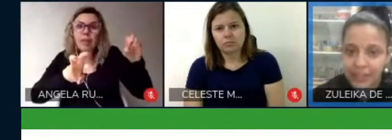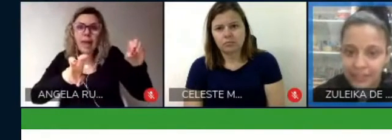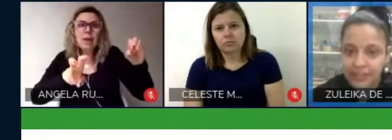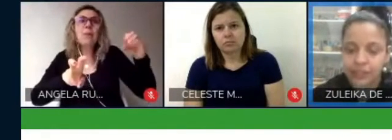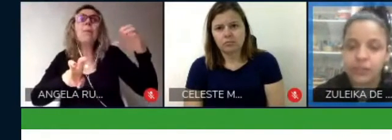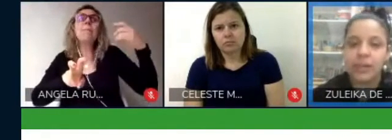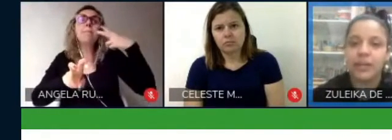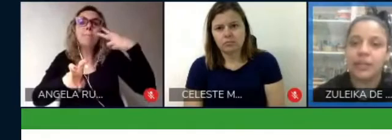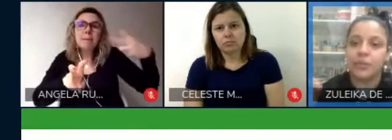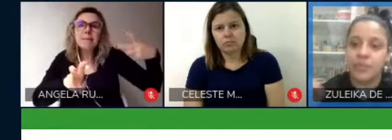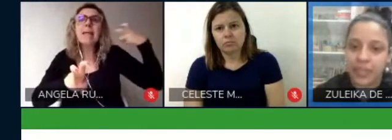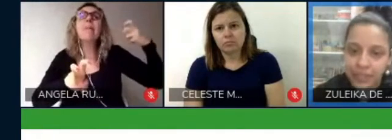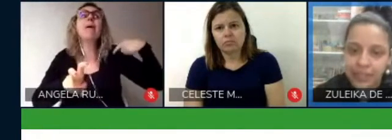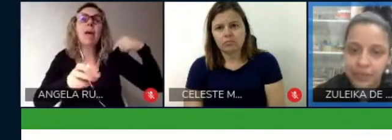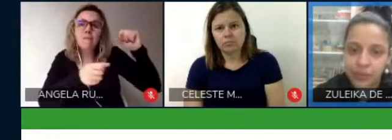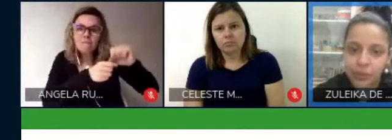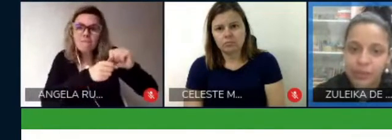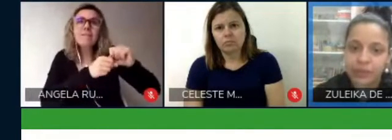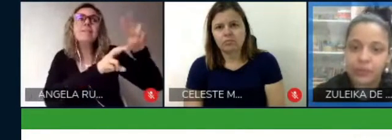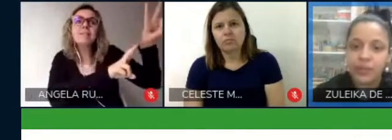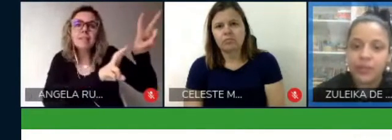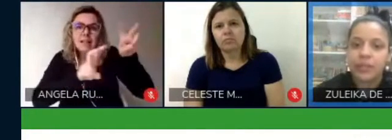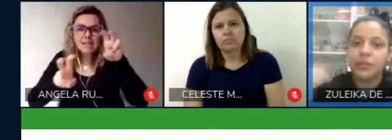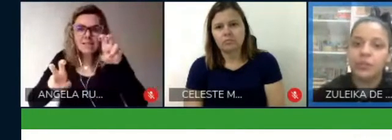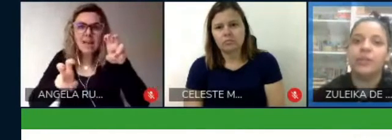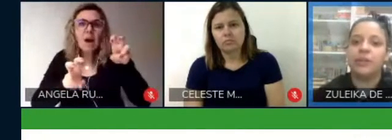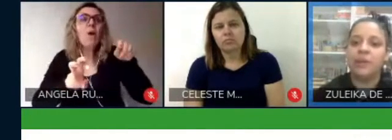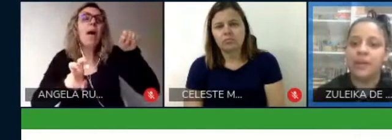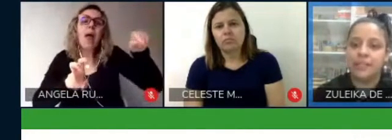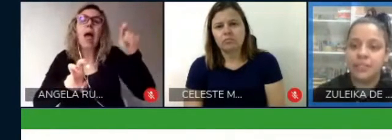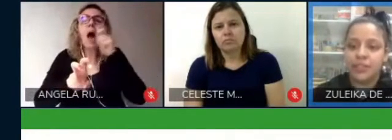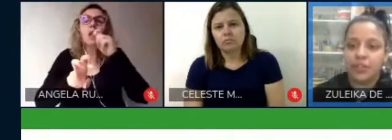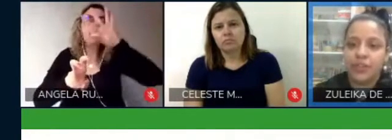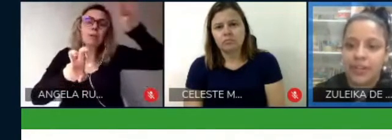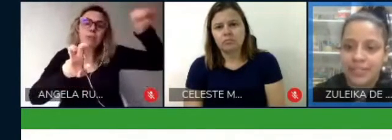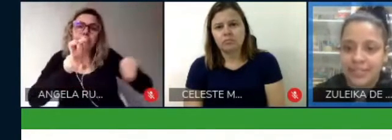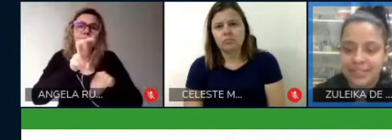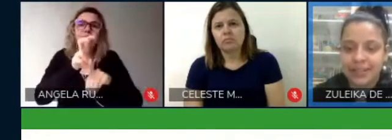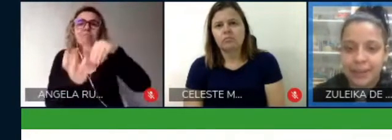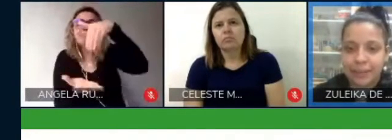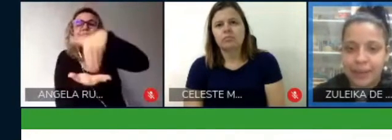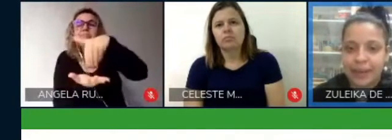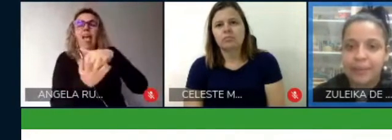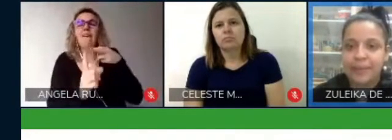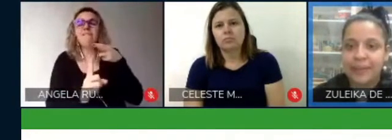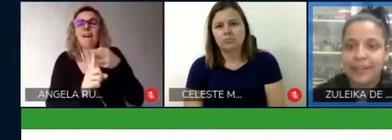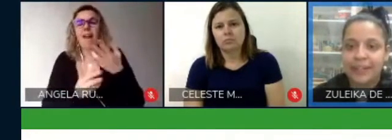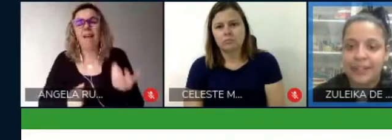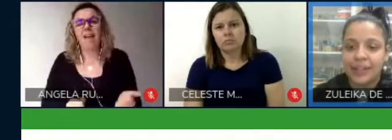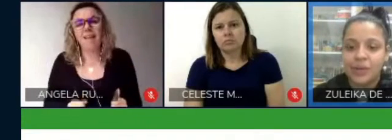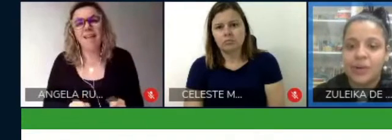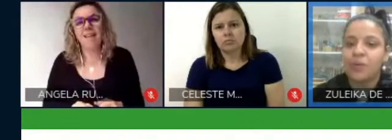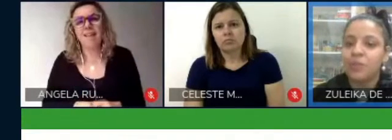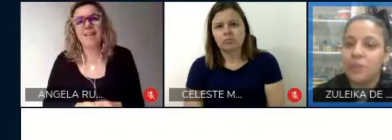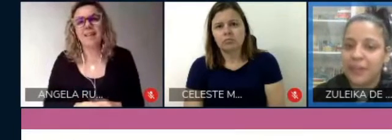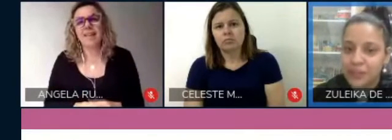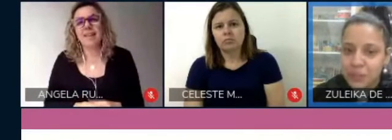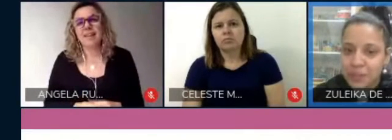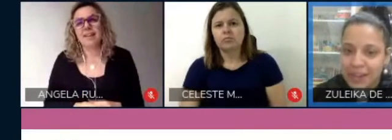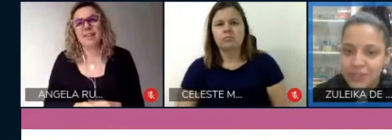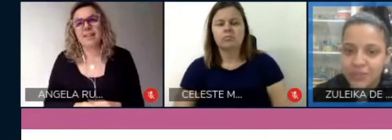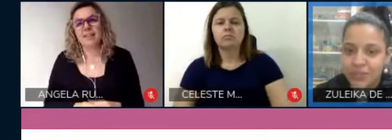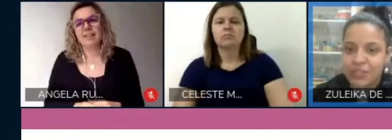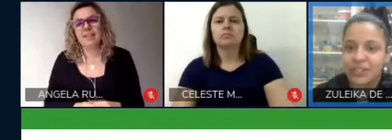eu citei aquilo, que eu usei aquele documento e inclui na minha lista de referências. Tá? Com